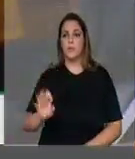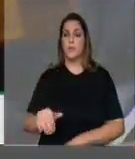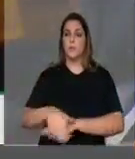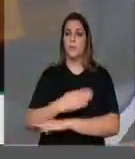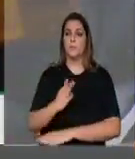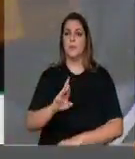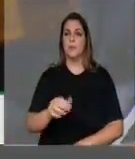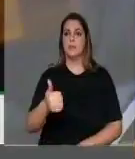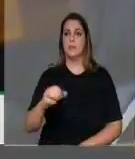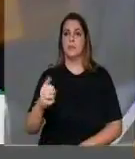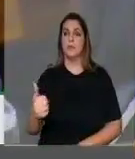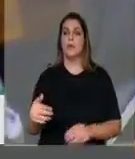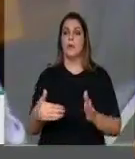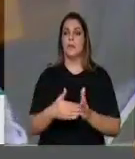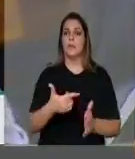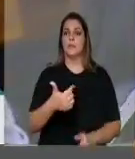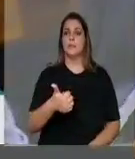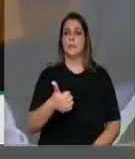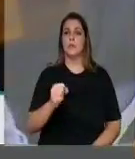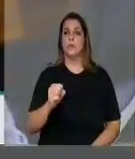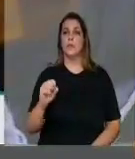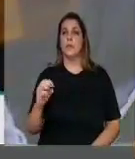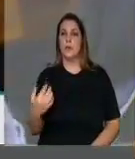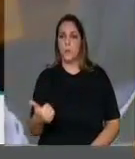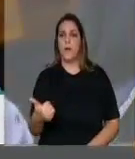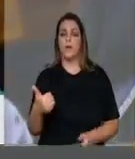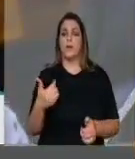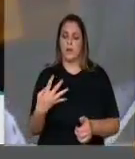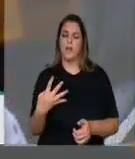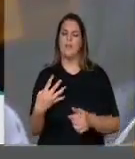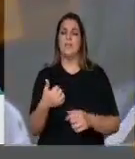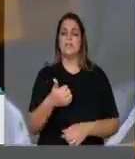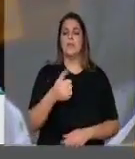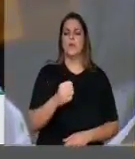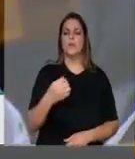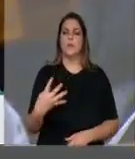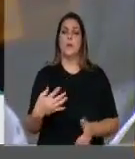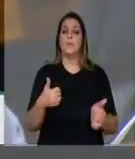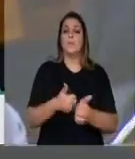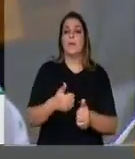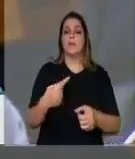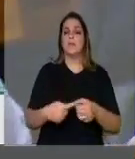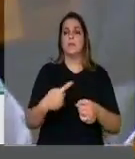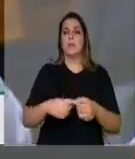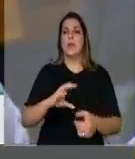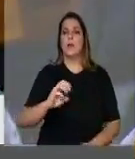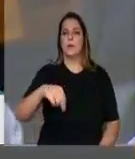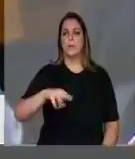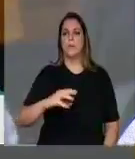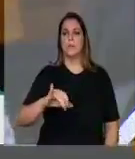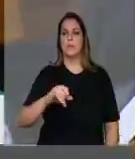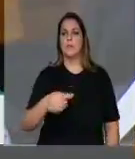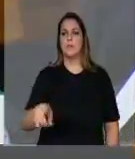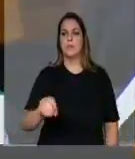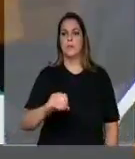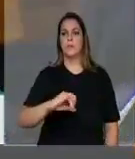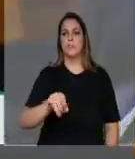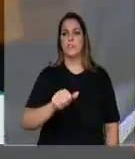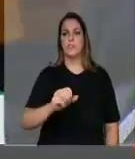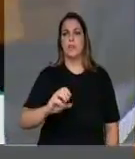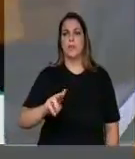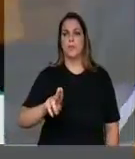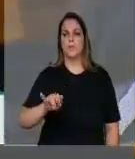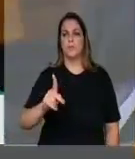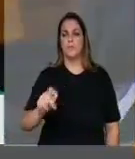a BA-084, nas proximidades da entrada da cidade de Conceição do Jacuípe. A construção desse